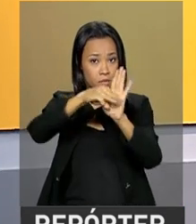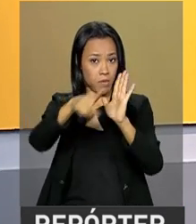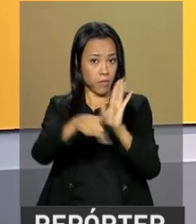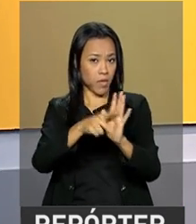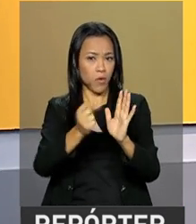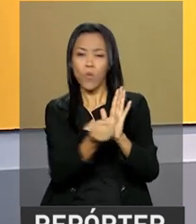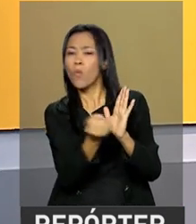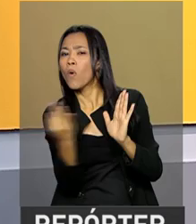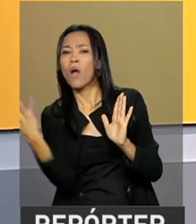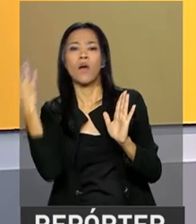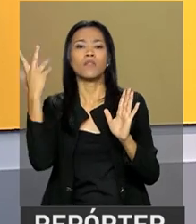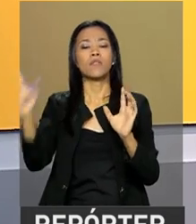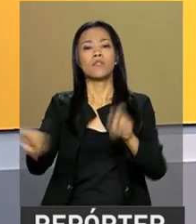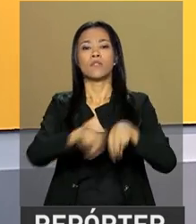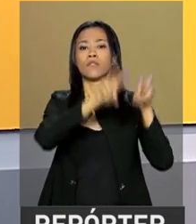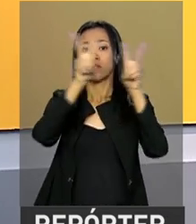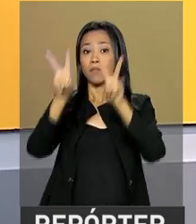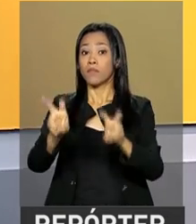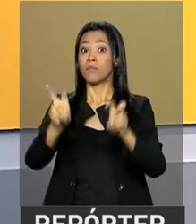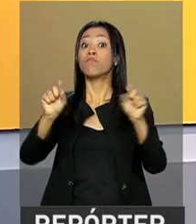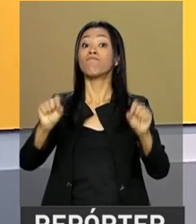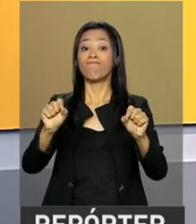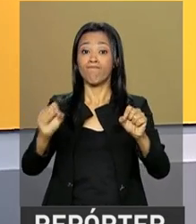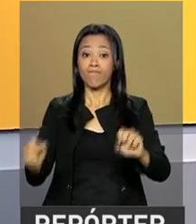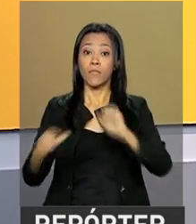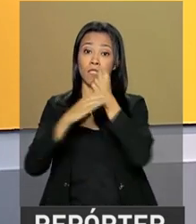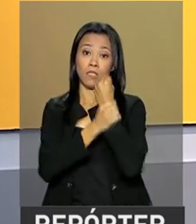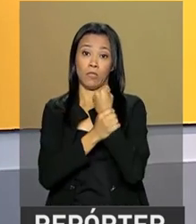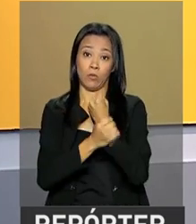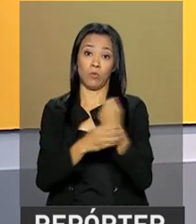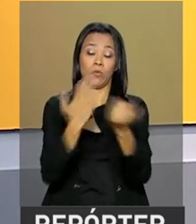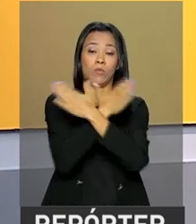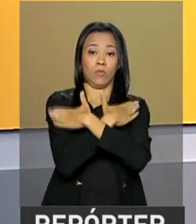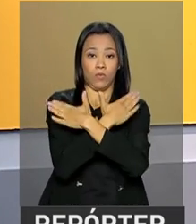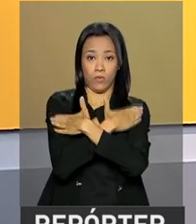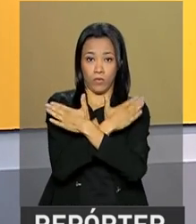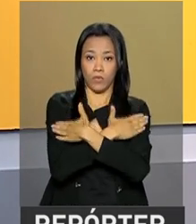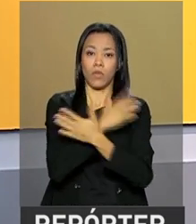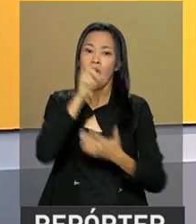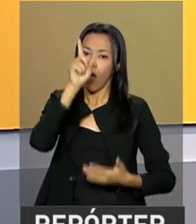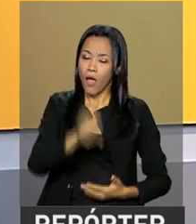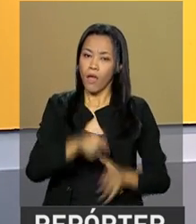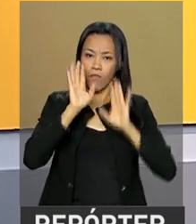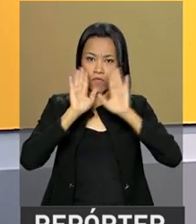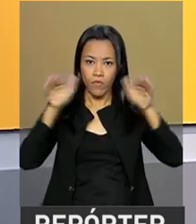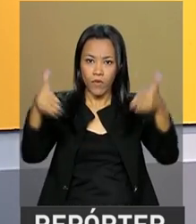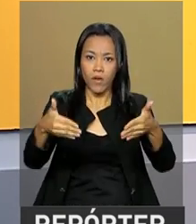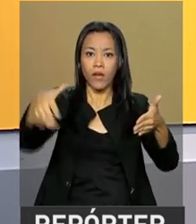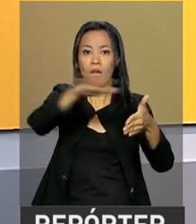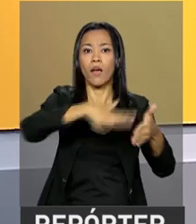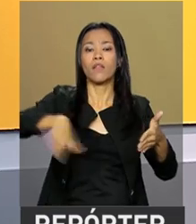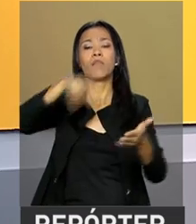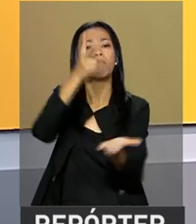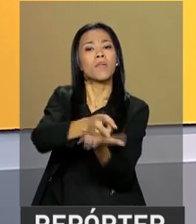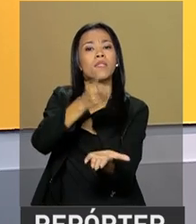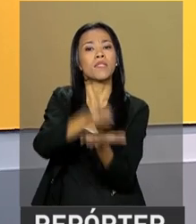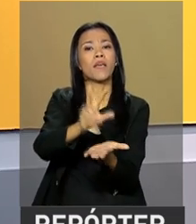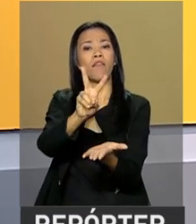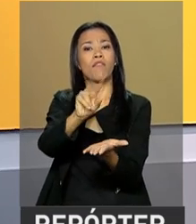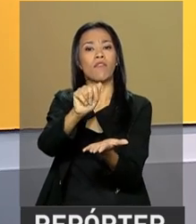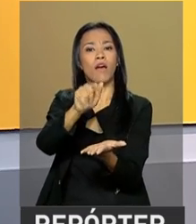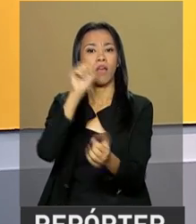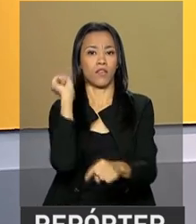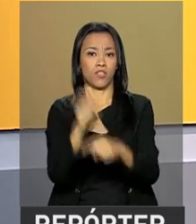entre elas está a que estabelece o programa seguro emprego destinado à manutenção de vagas de